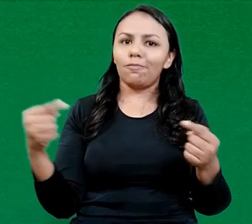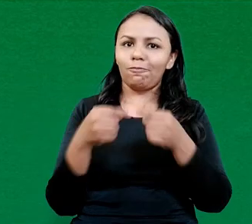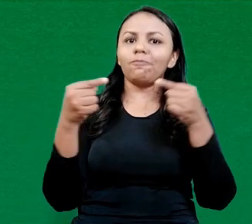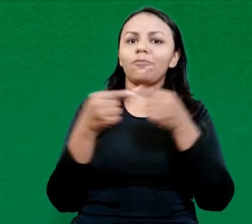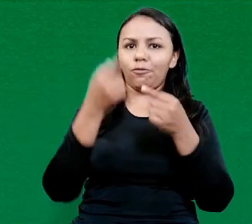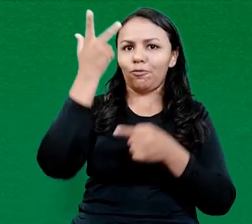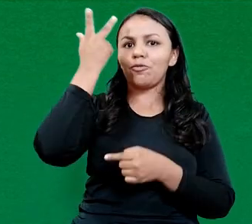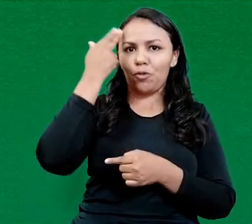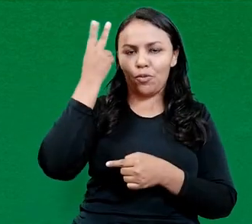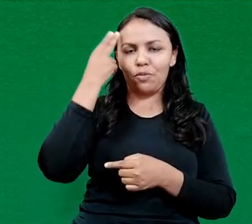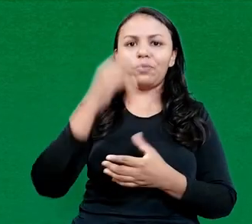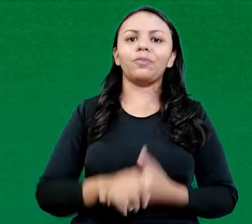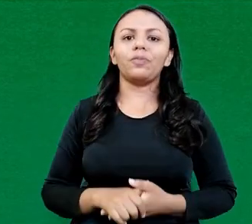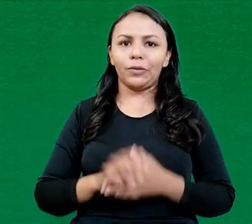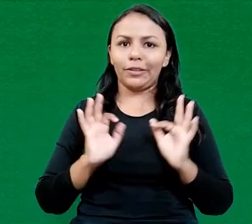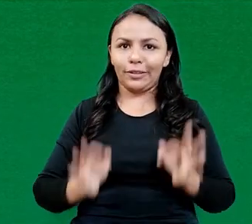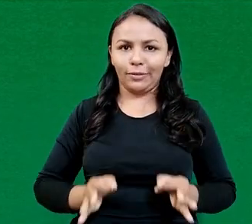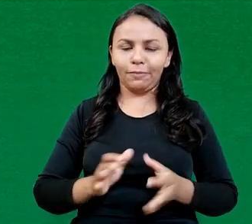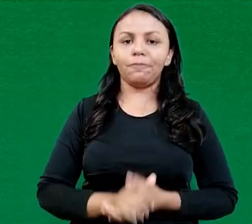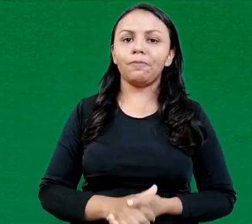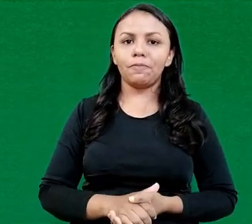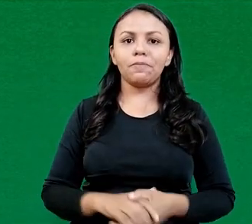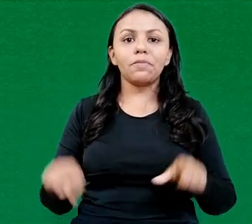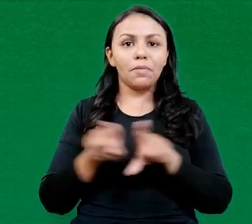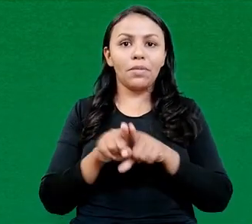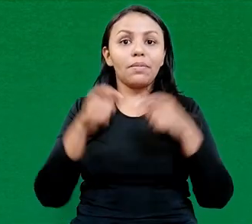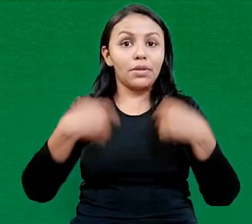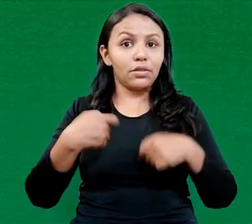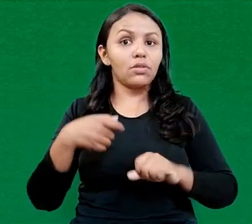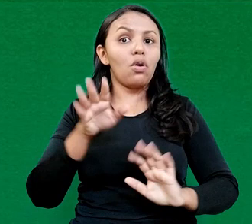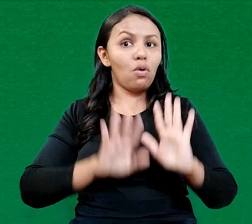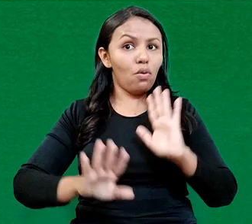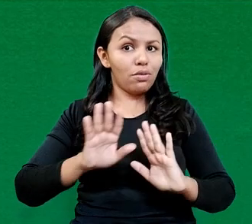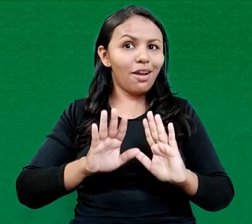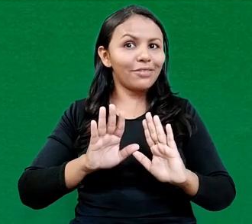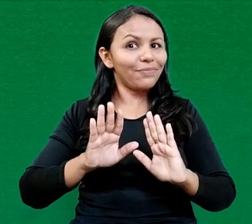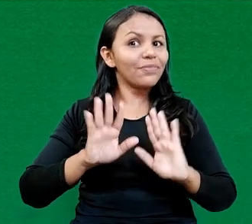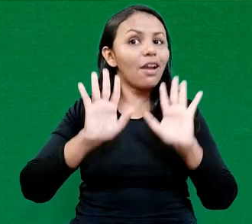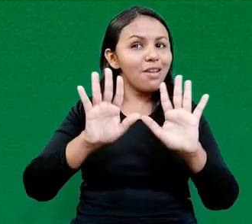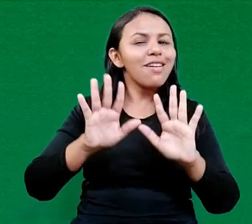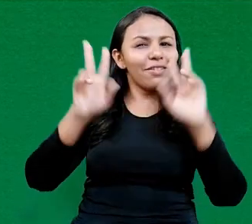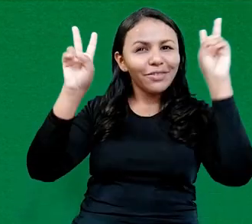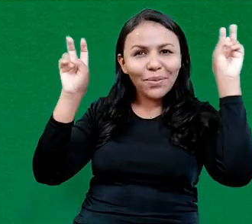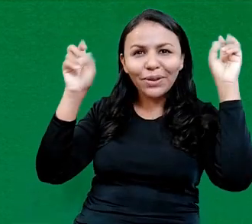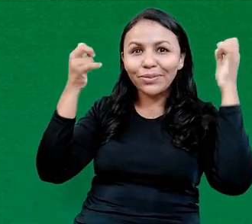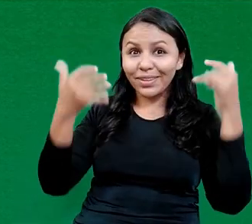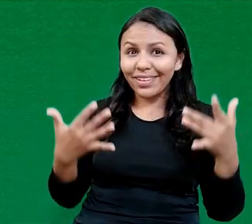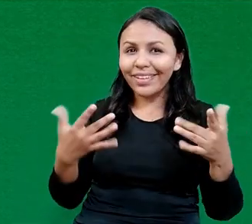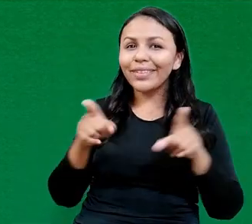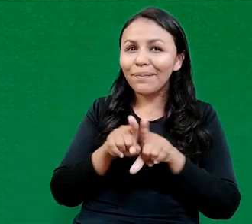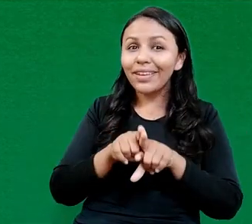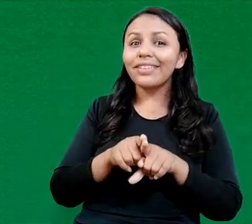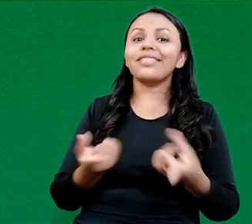normais. Outro detalhe que nós precisamos ter cuidado, e nós falamos anteriormente no título do nosso episódio, que é a